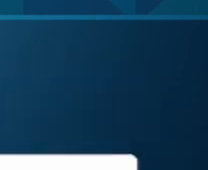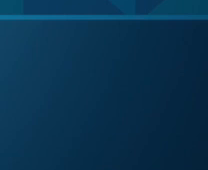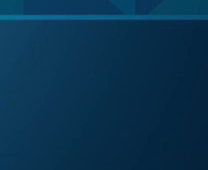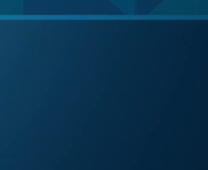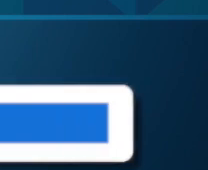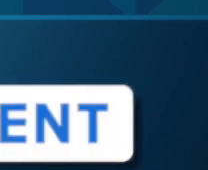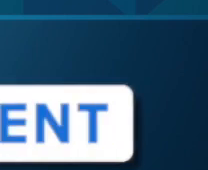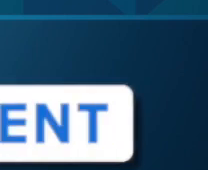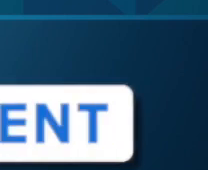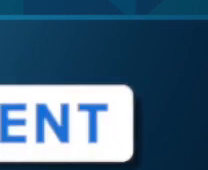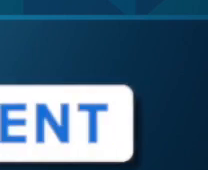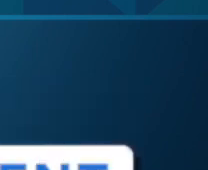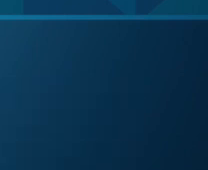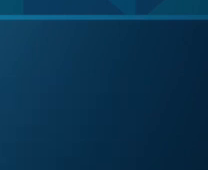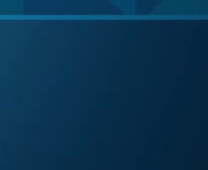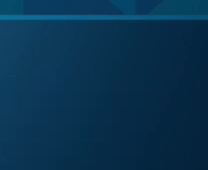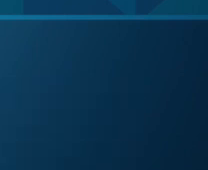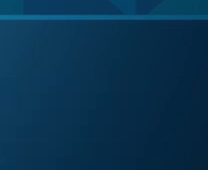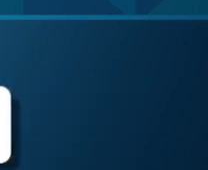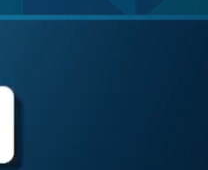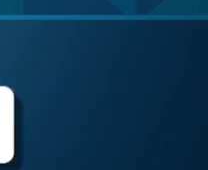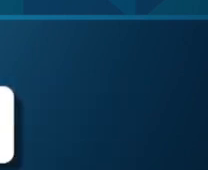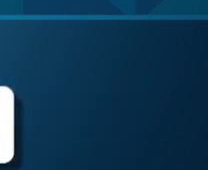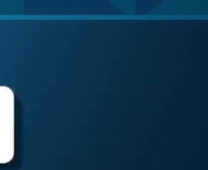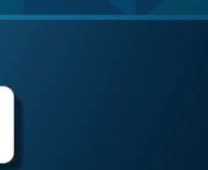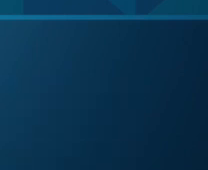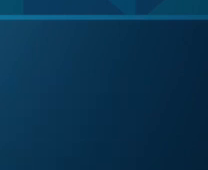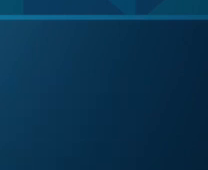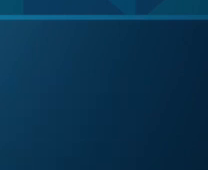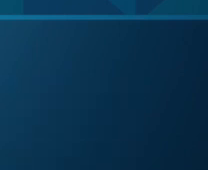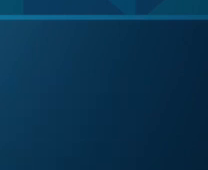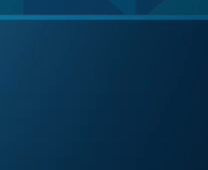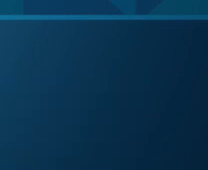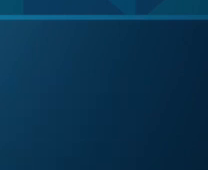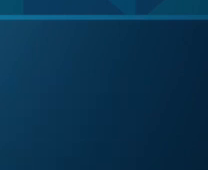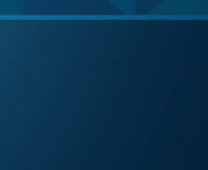notificação. Fo comentário, no fahetutang, va media social Siraceluk.